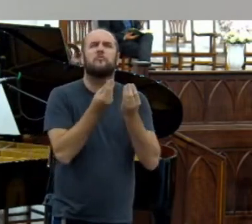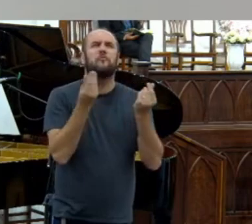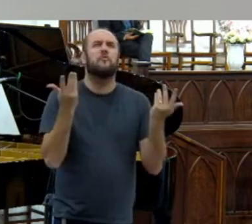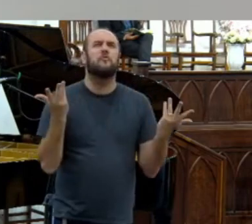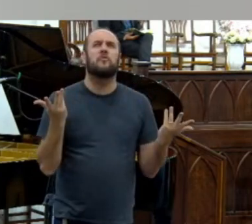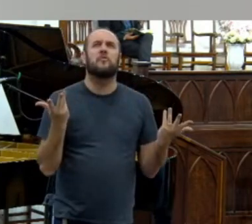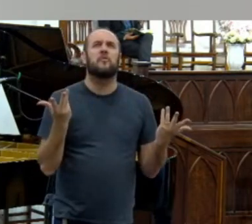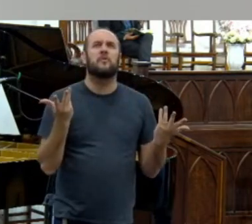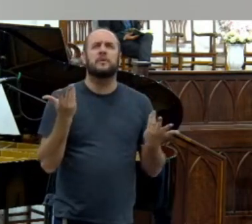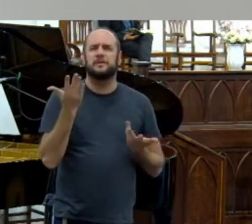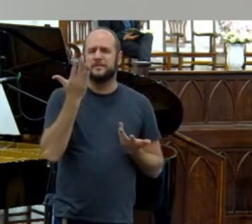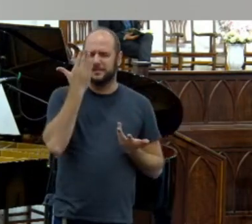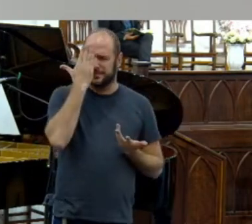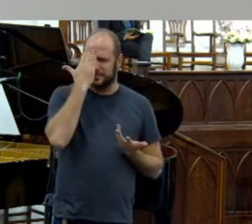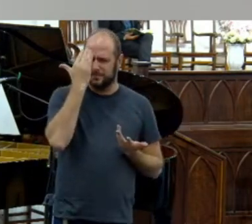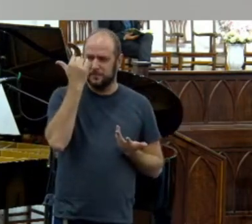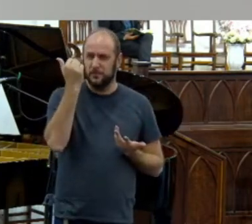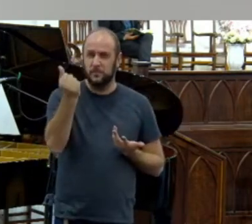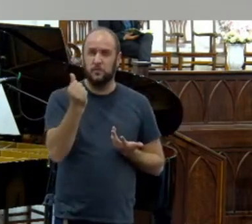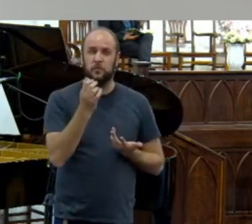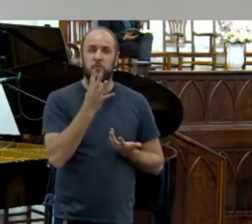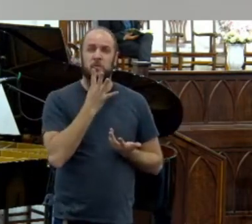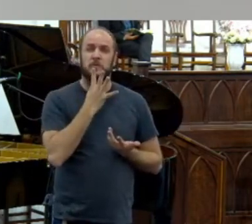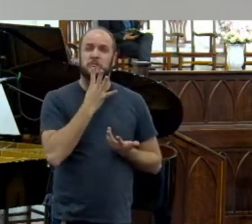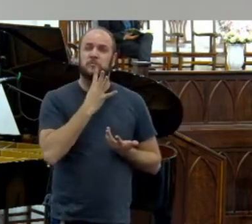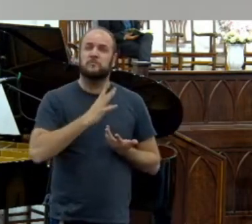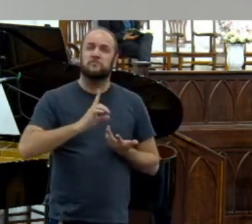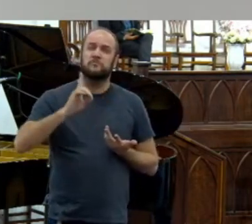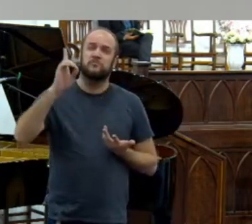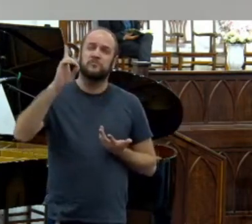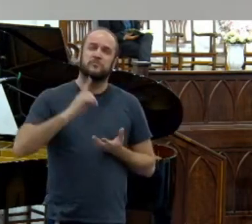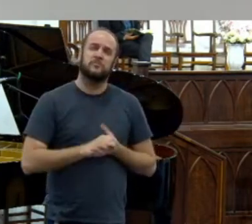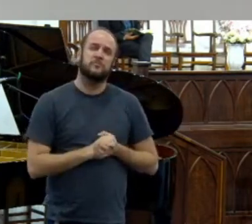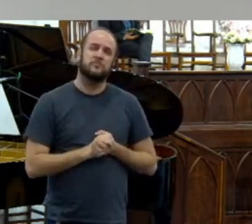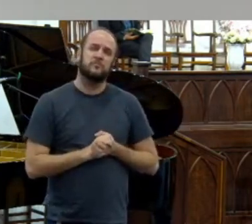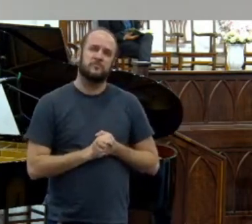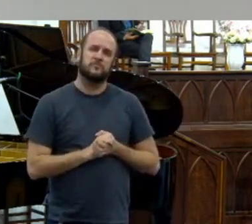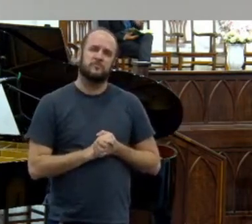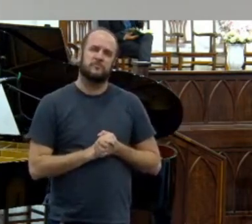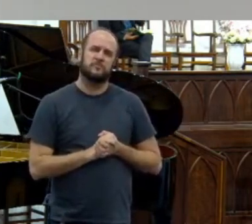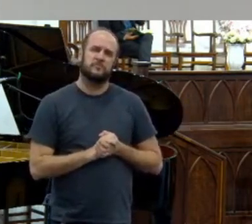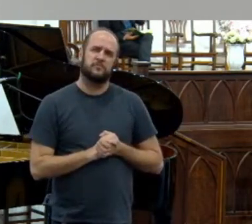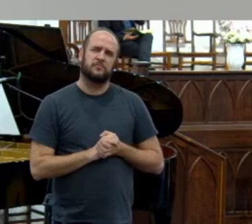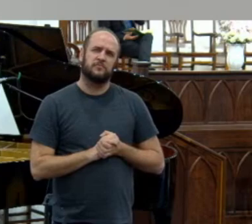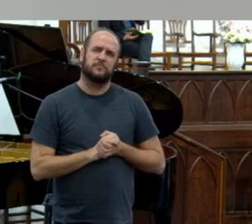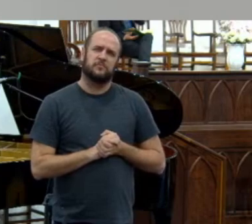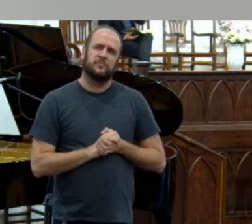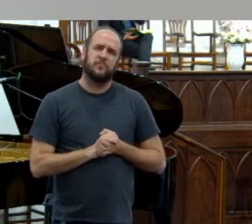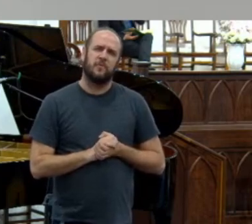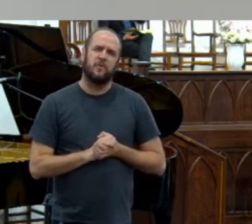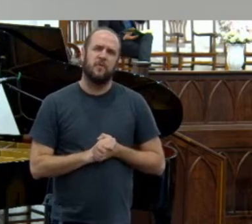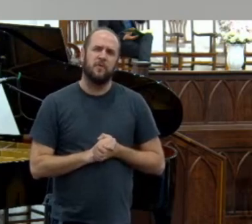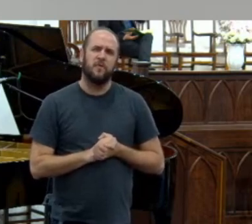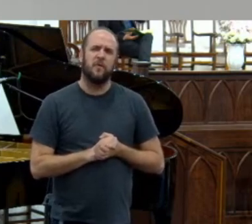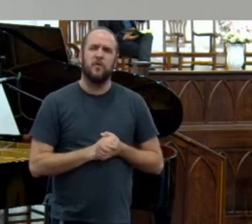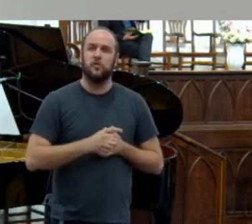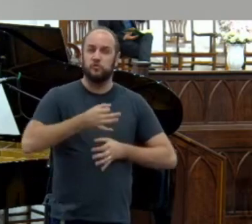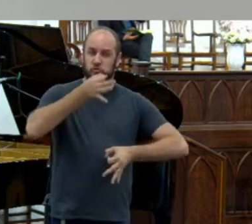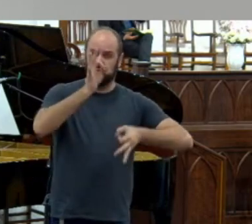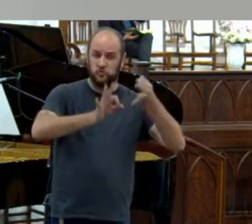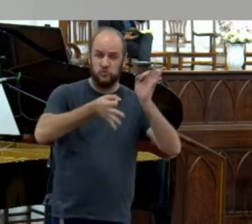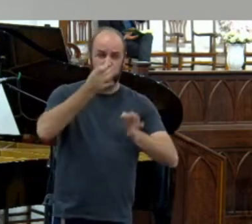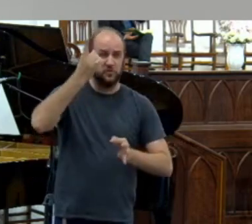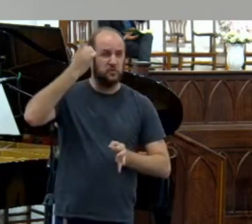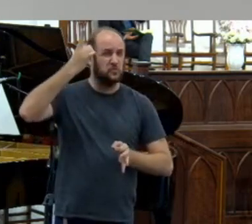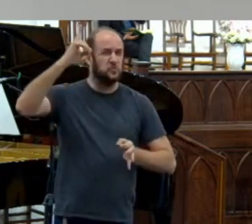tanto da sabedoria quanto do conhecimento de Deus. Quão insondáveis são os seus